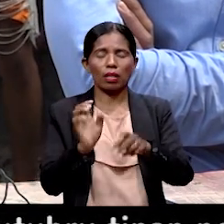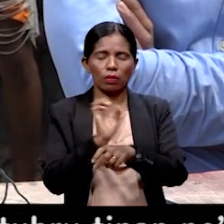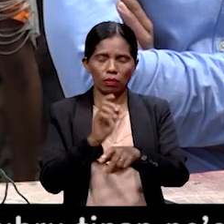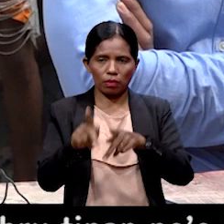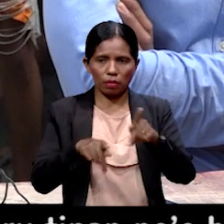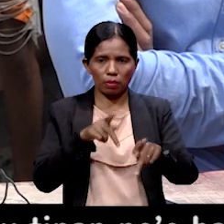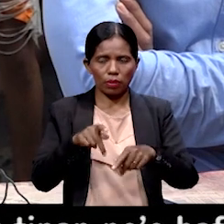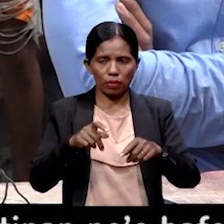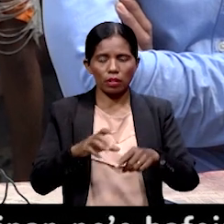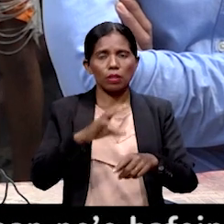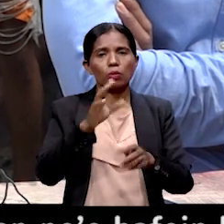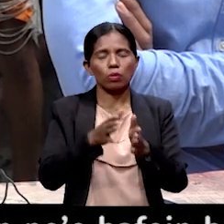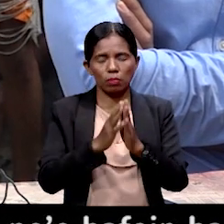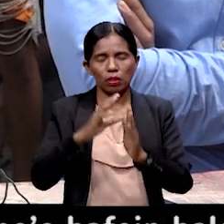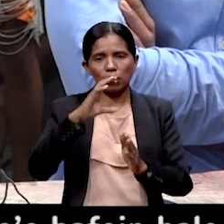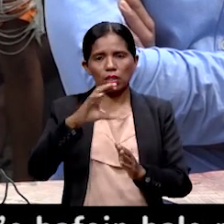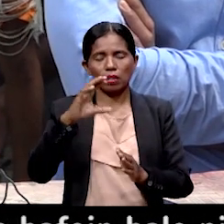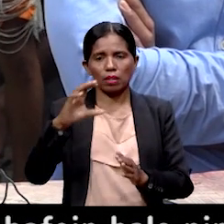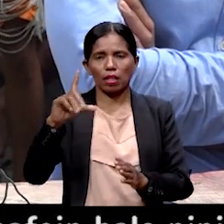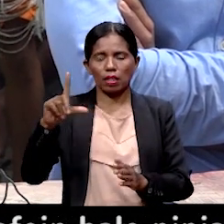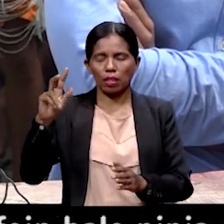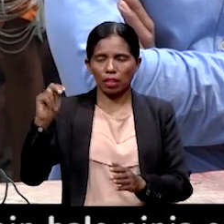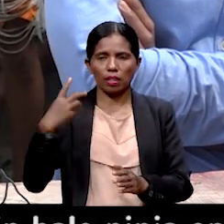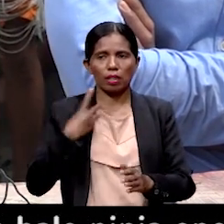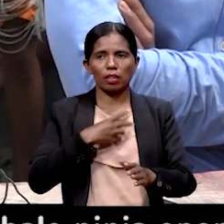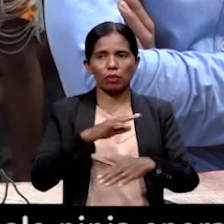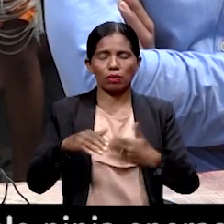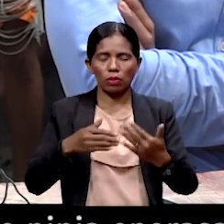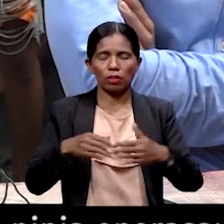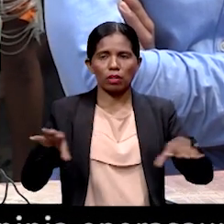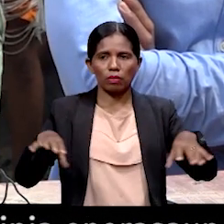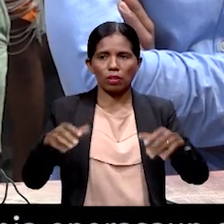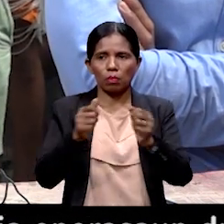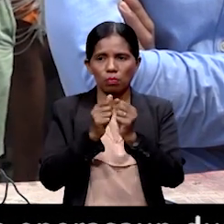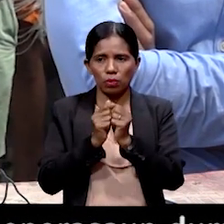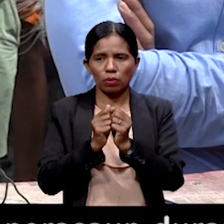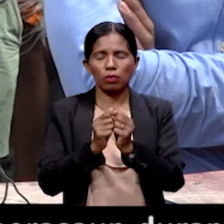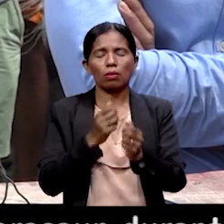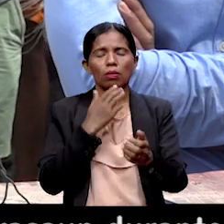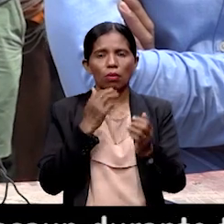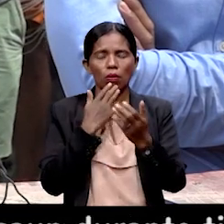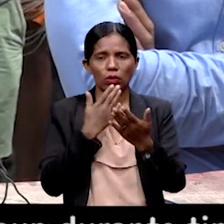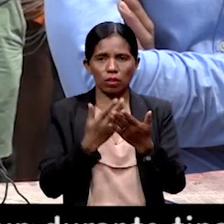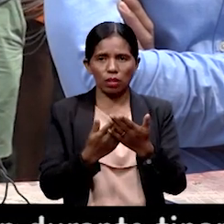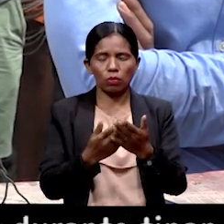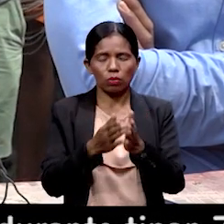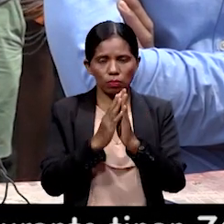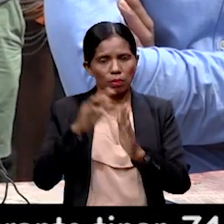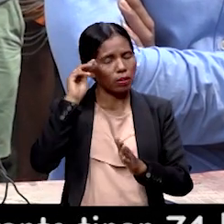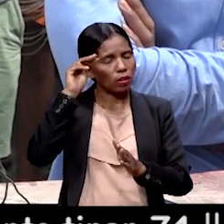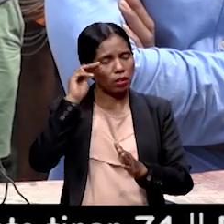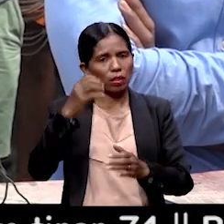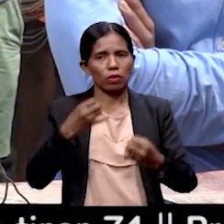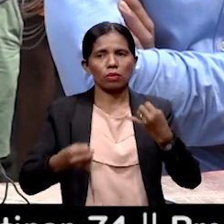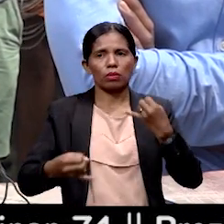ba CCLN, atu ita ho tu coopera malu, ho diak, ho dizize ba Ministério da Justiça, bele atribui